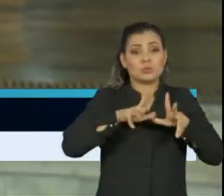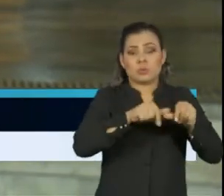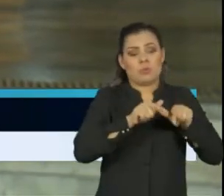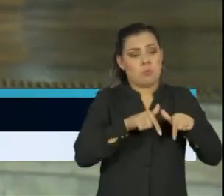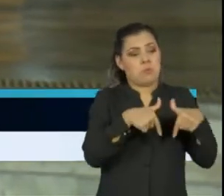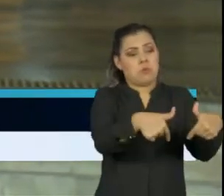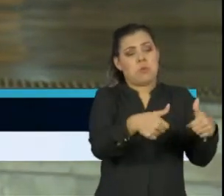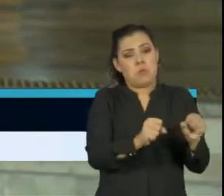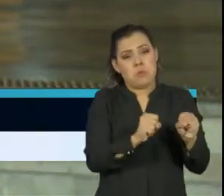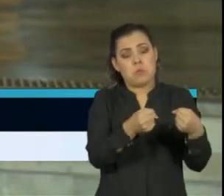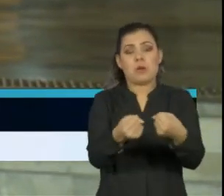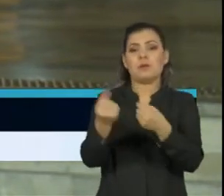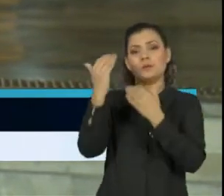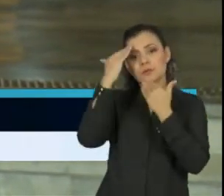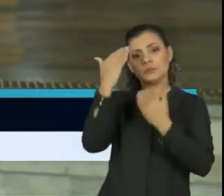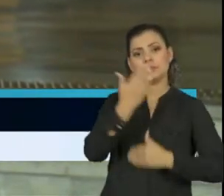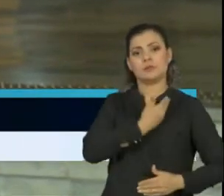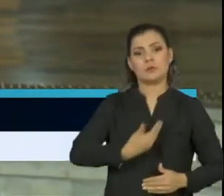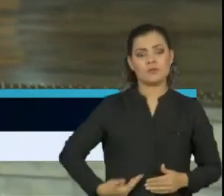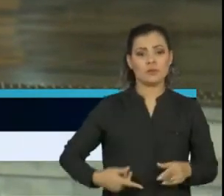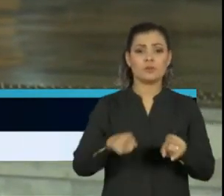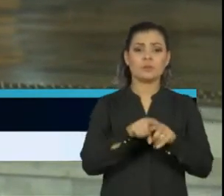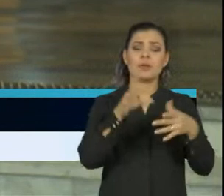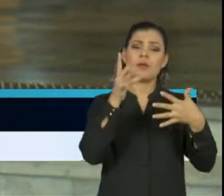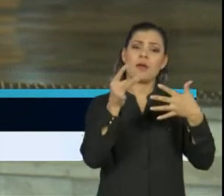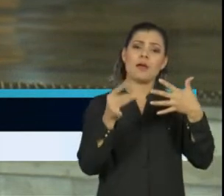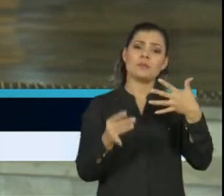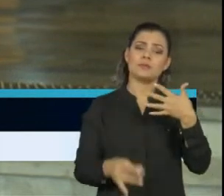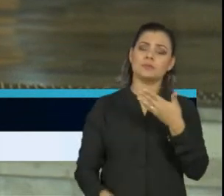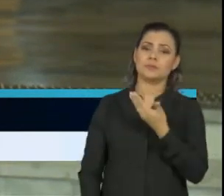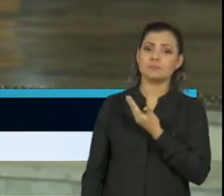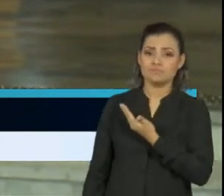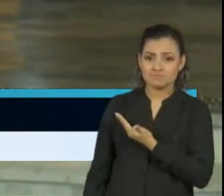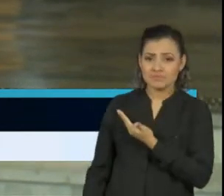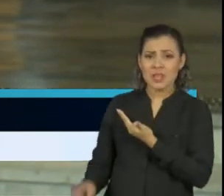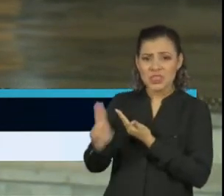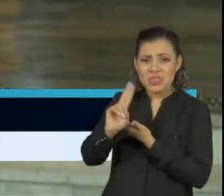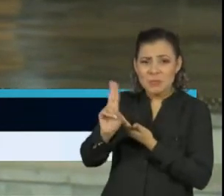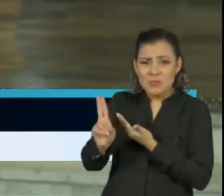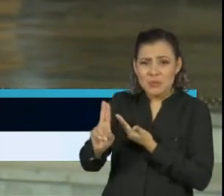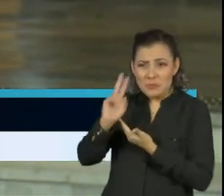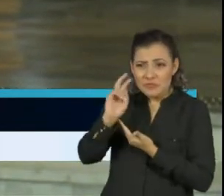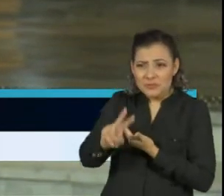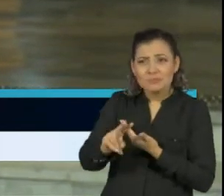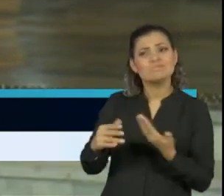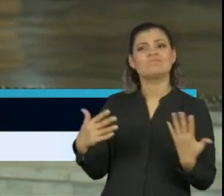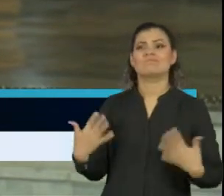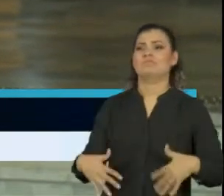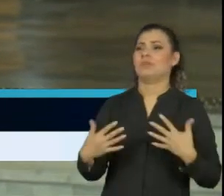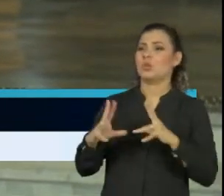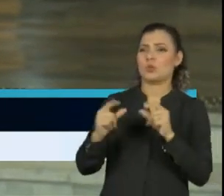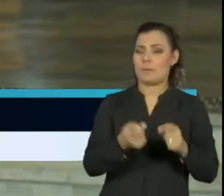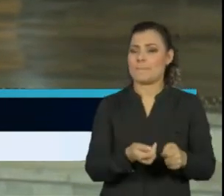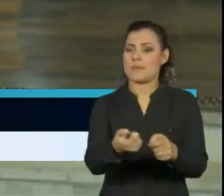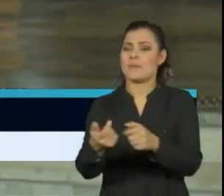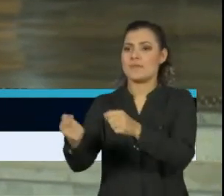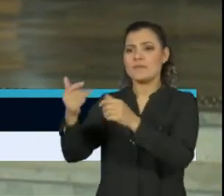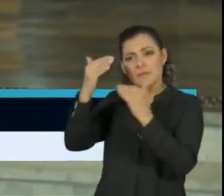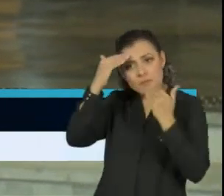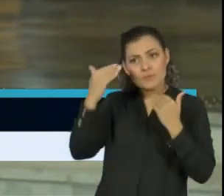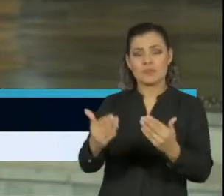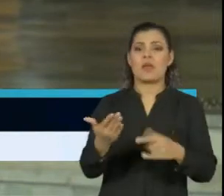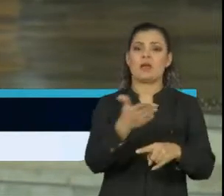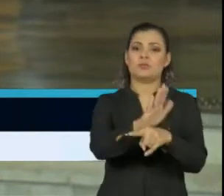nós agradecemos em nome do governo e de cada uma das pessoas que foram beneficiadas e estão sendo beneficiadas com essas